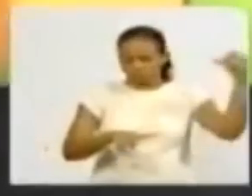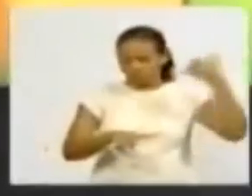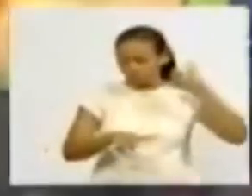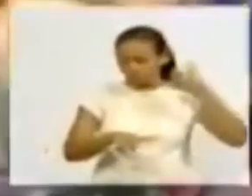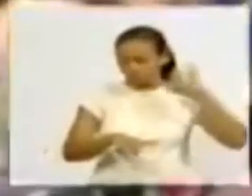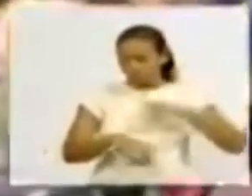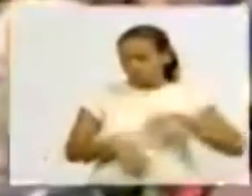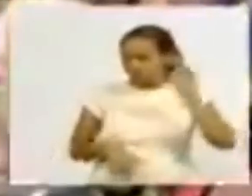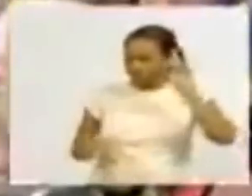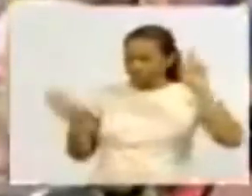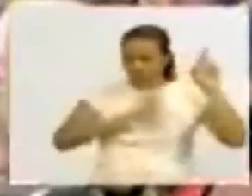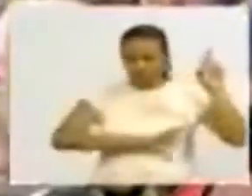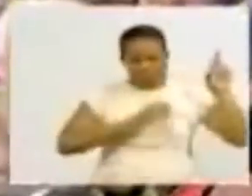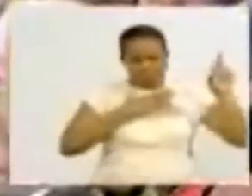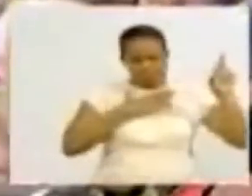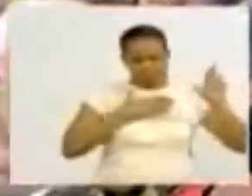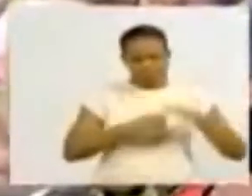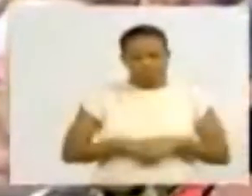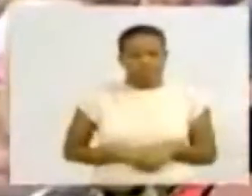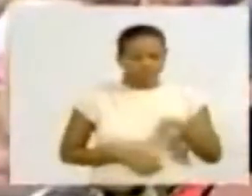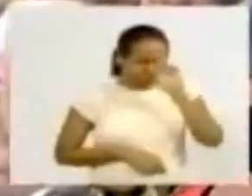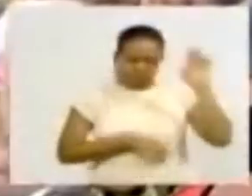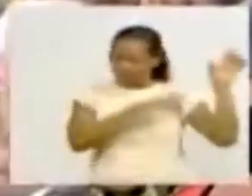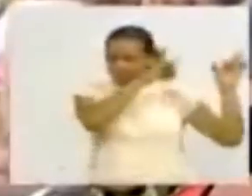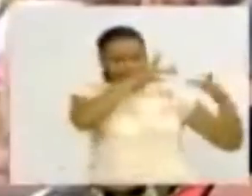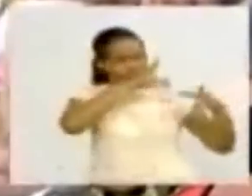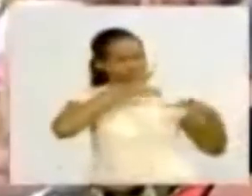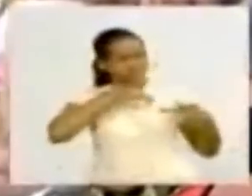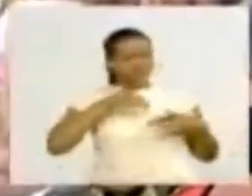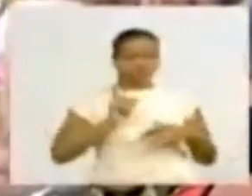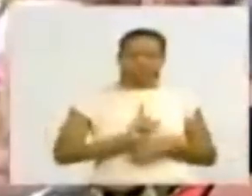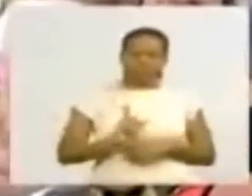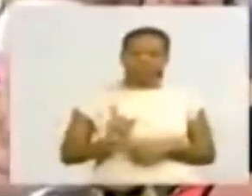que o Senhor me ama, que o Senhor não me abandona.